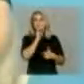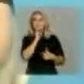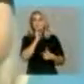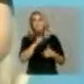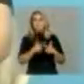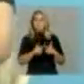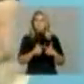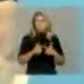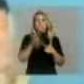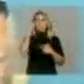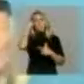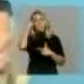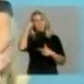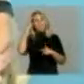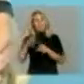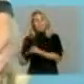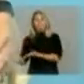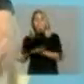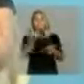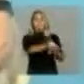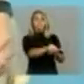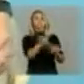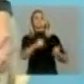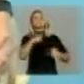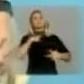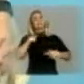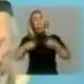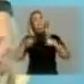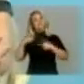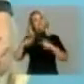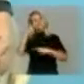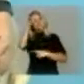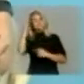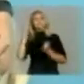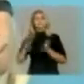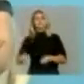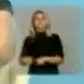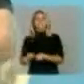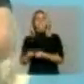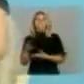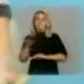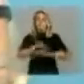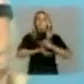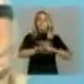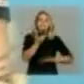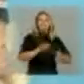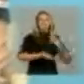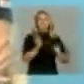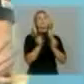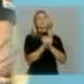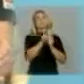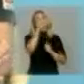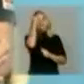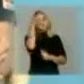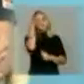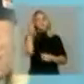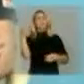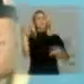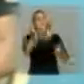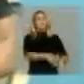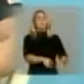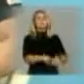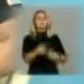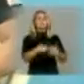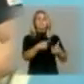e levando para lá. Então, tem que ter uma discussão em que os usuários têm que ser participativos do seu... Quem mora na colônia tem que participar da decisão